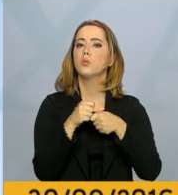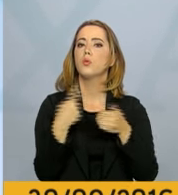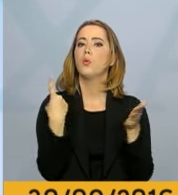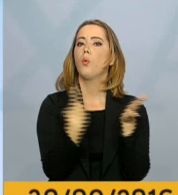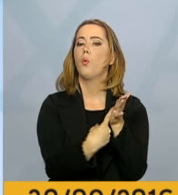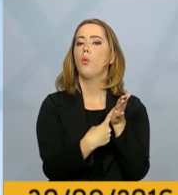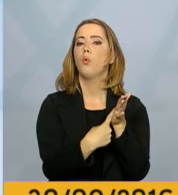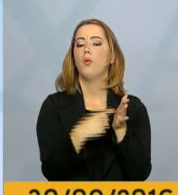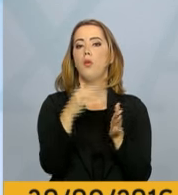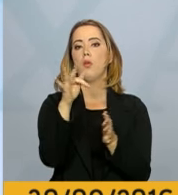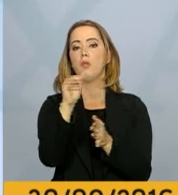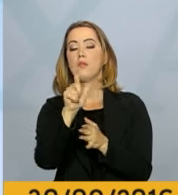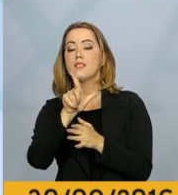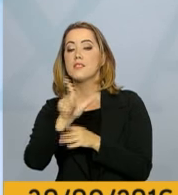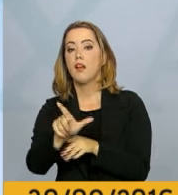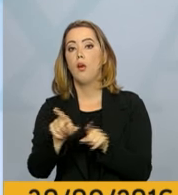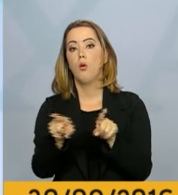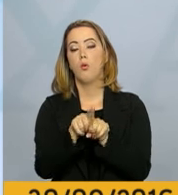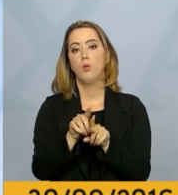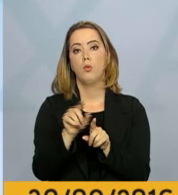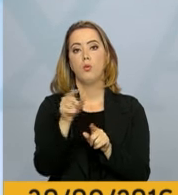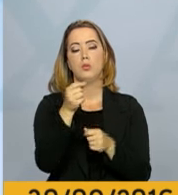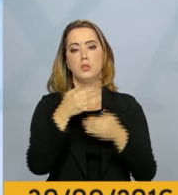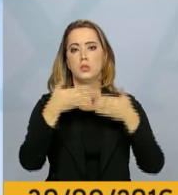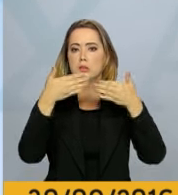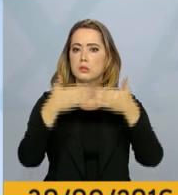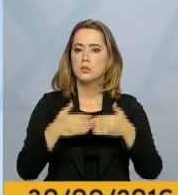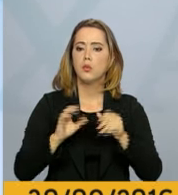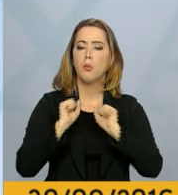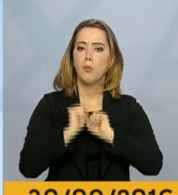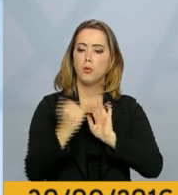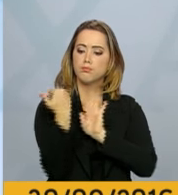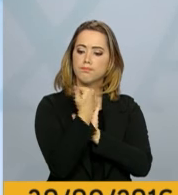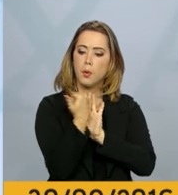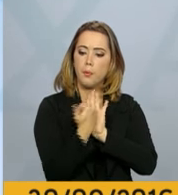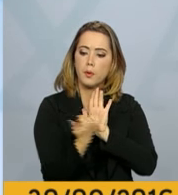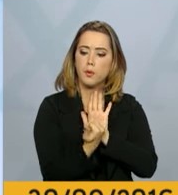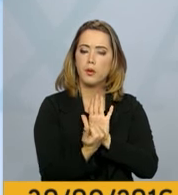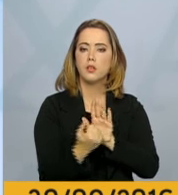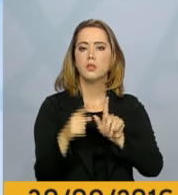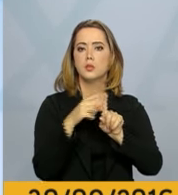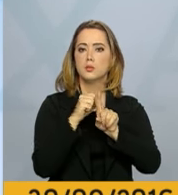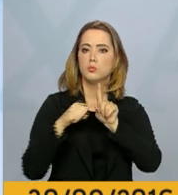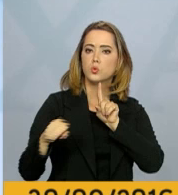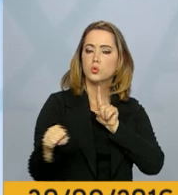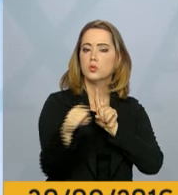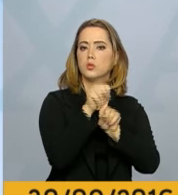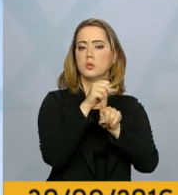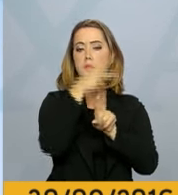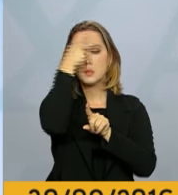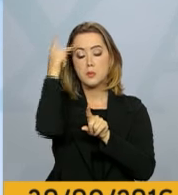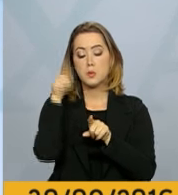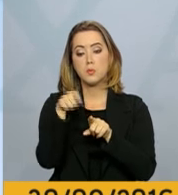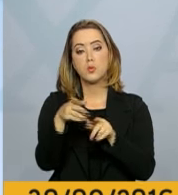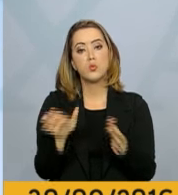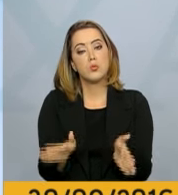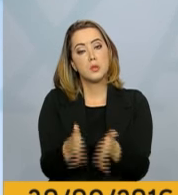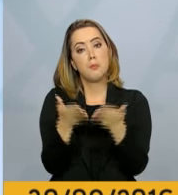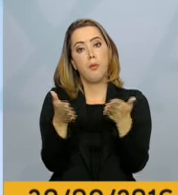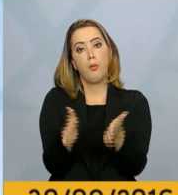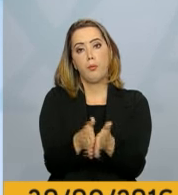da viabilidade financeira e da ampliação dos programas voltados para os mais pobres.